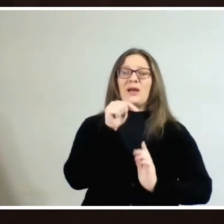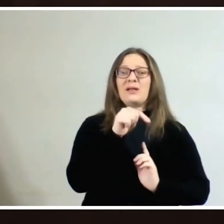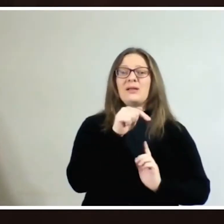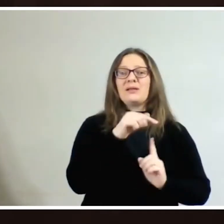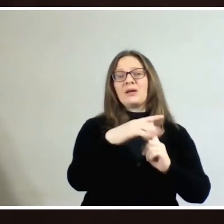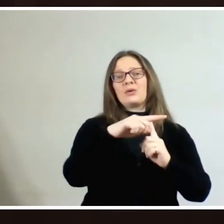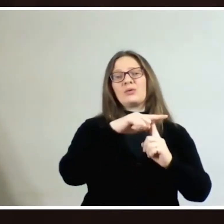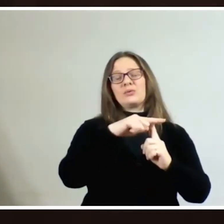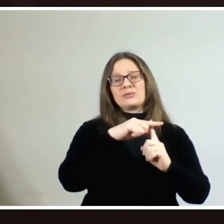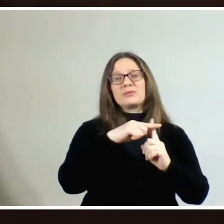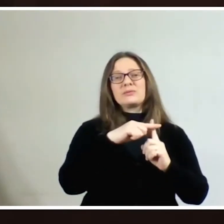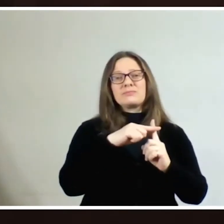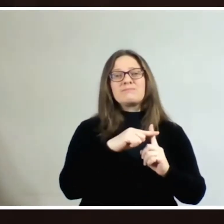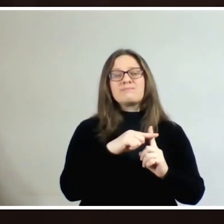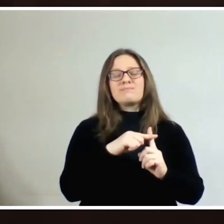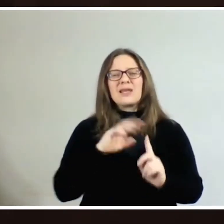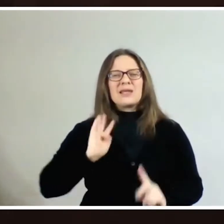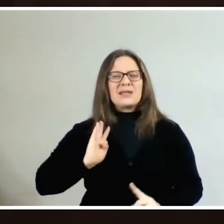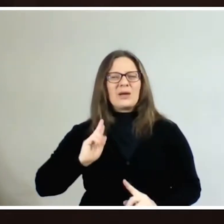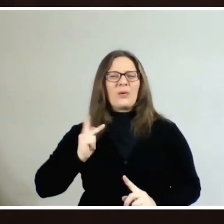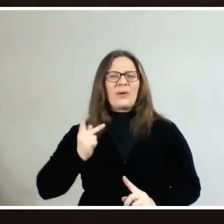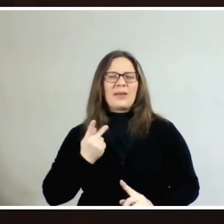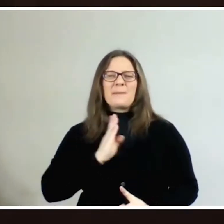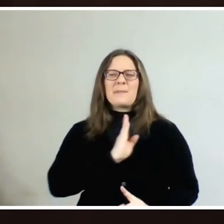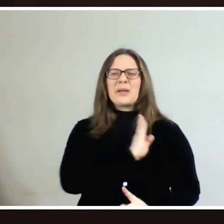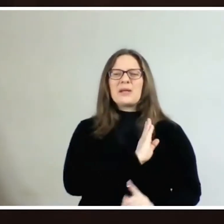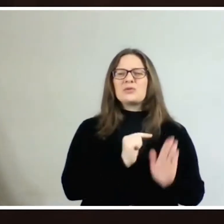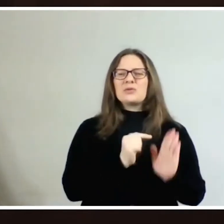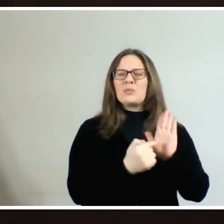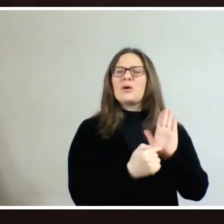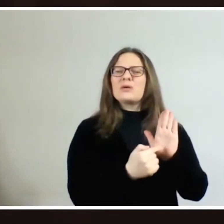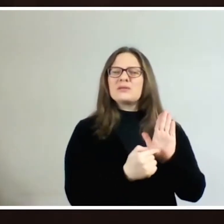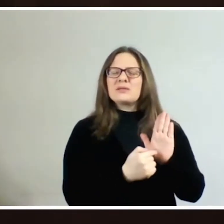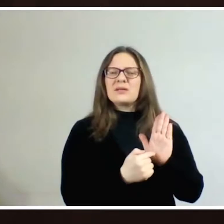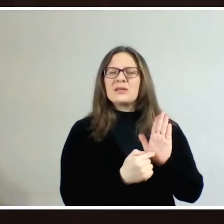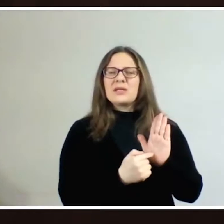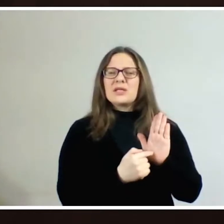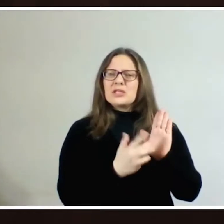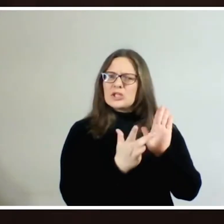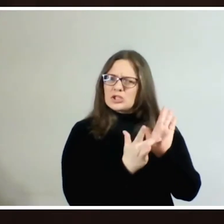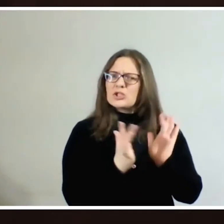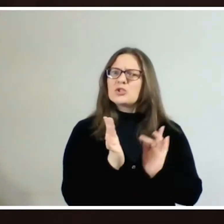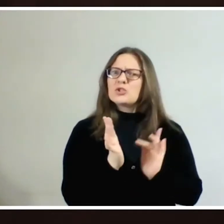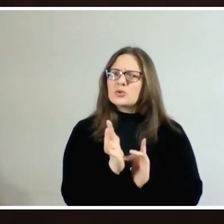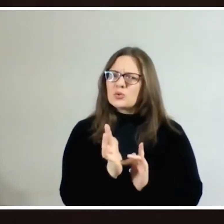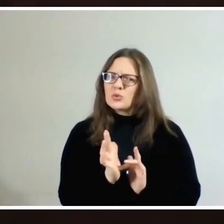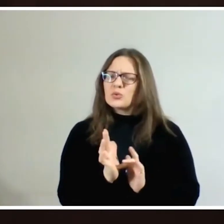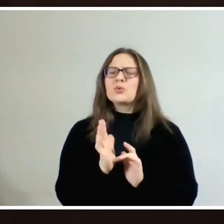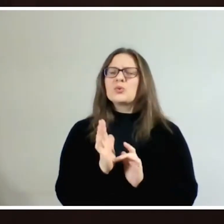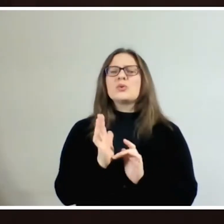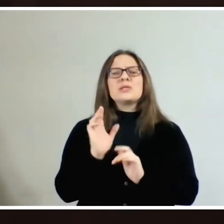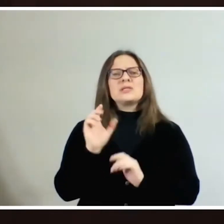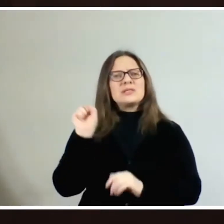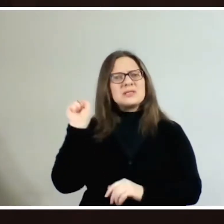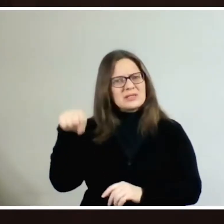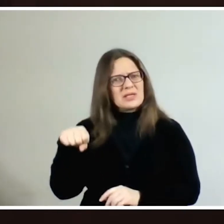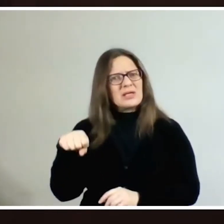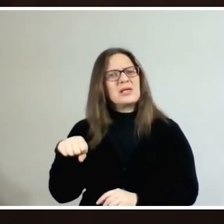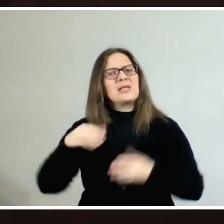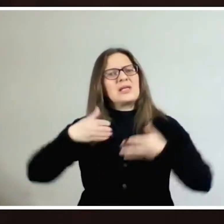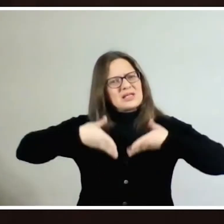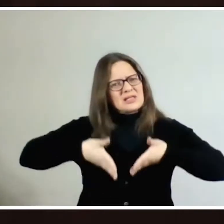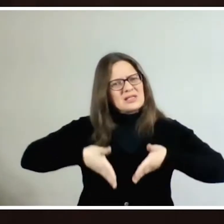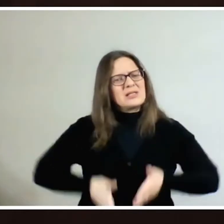ele participou da semelhança da carne pecaminosa. Então, a carne que ele